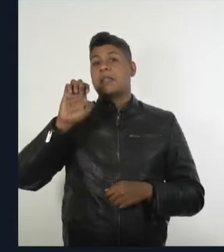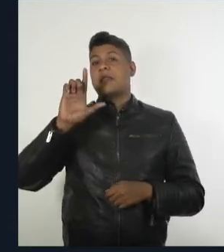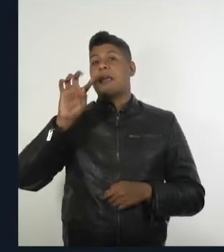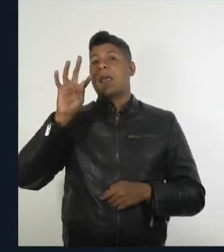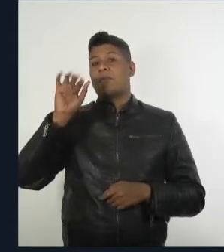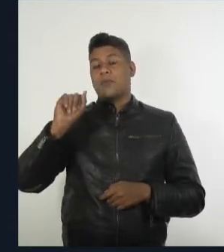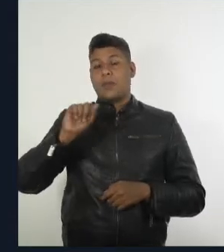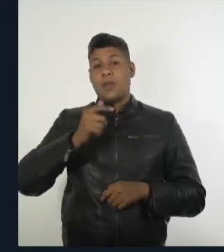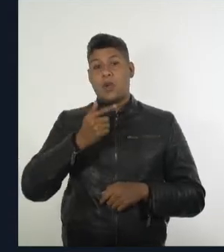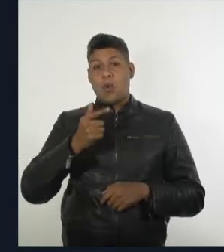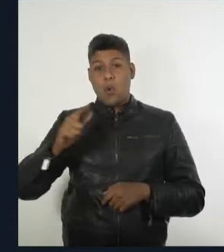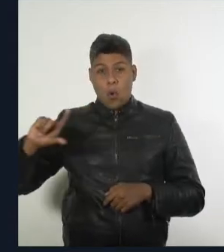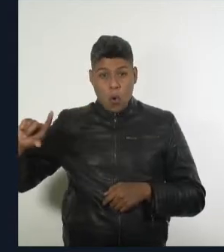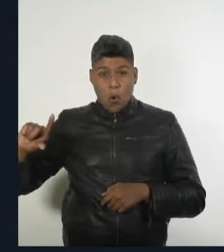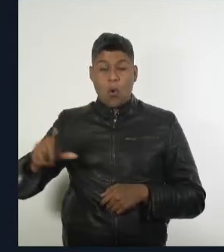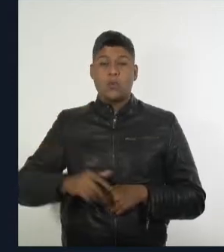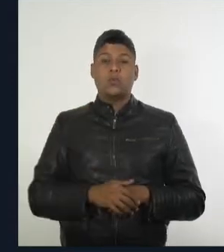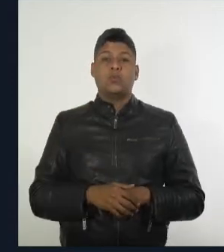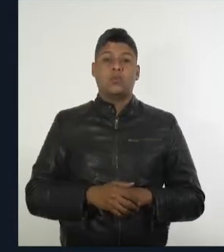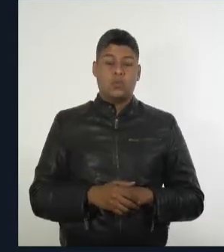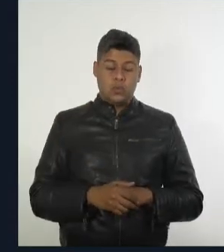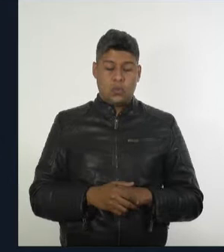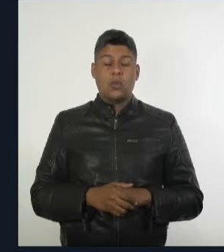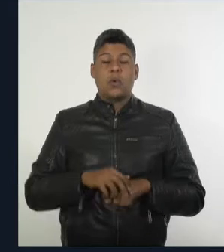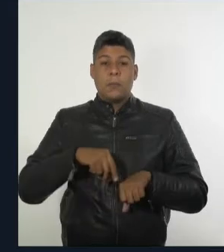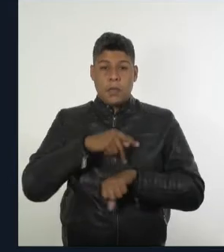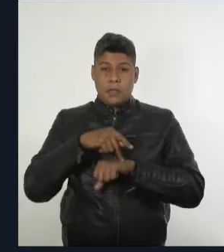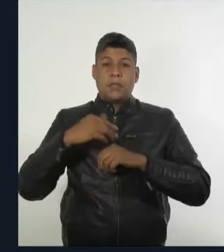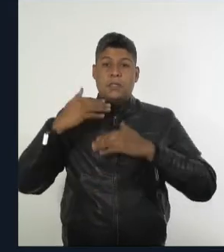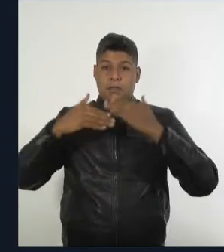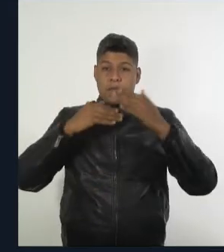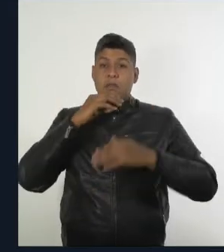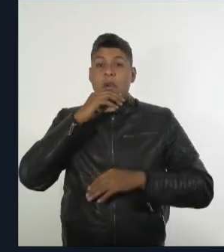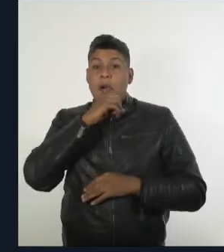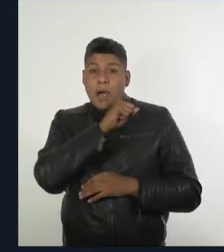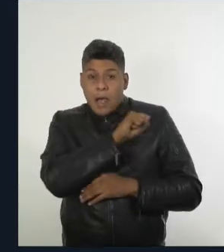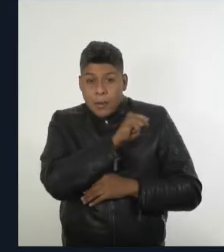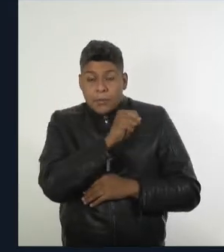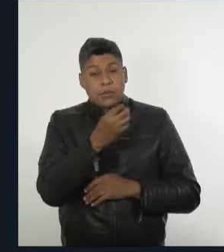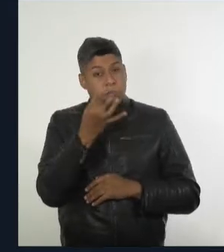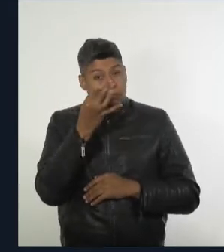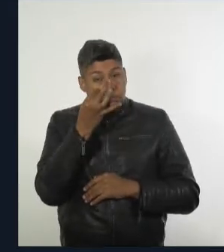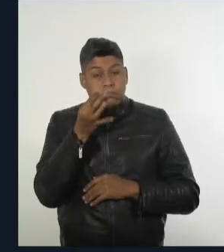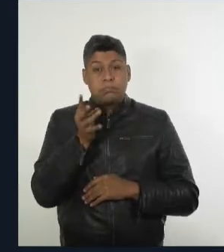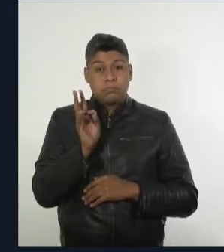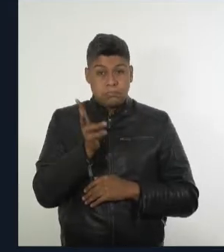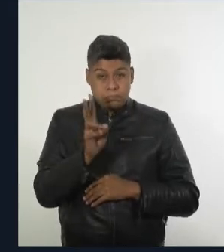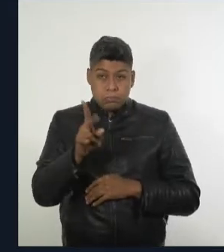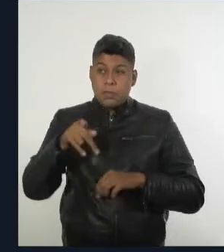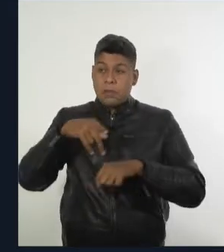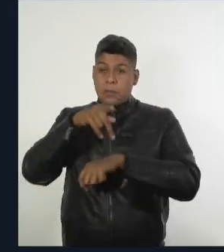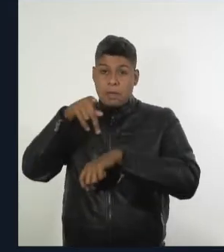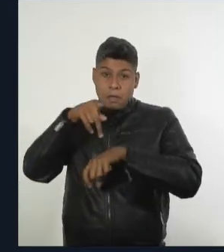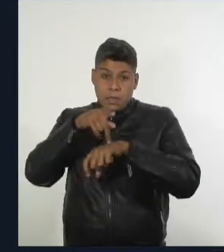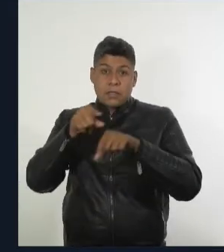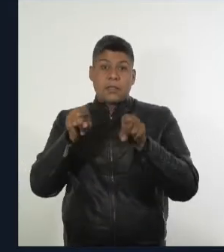países, a forma com que ela se desenvolveu rapidamente, como ela ocupou a prevalência nesses países, e a última